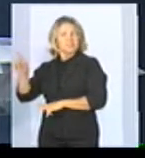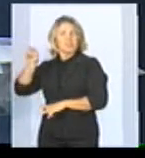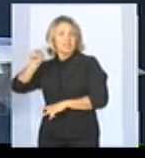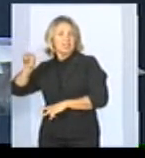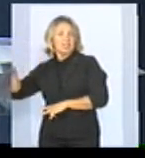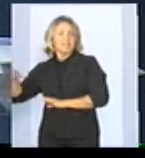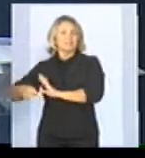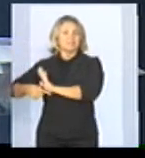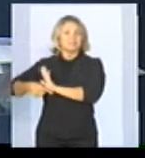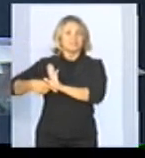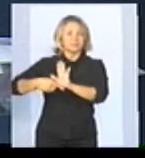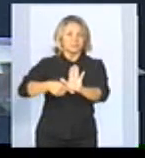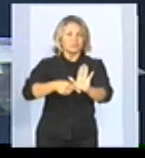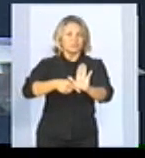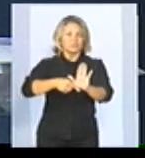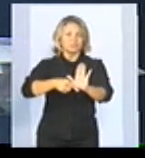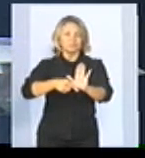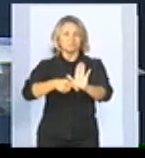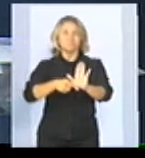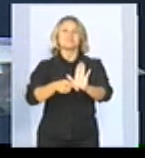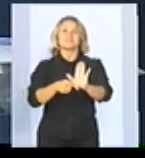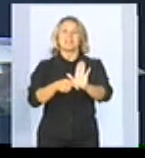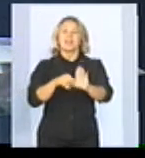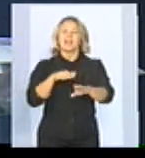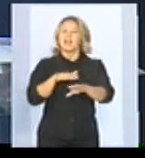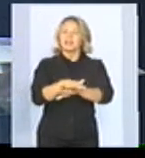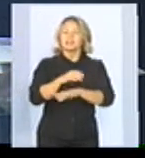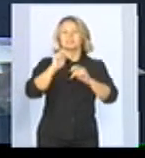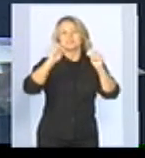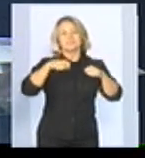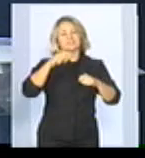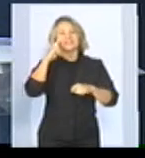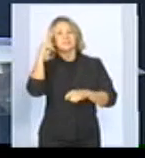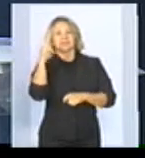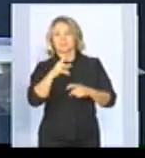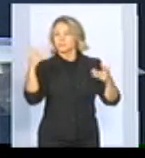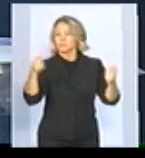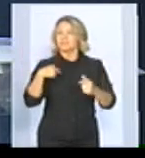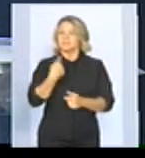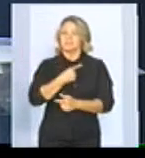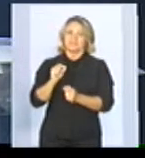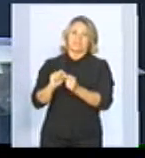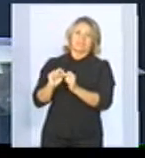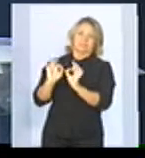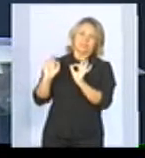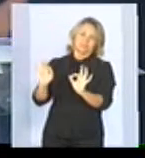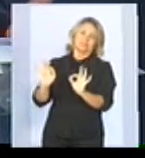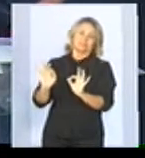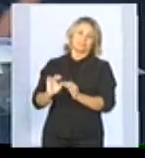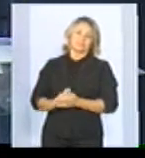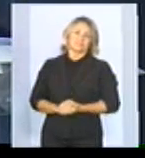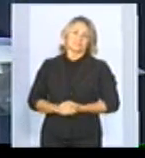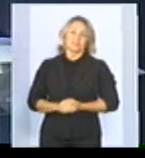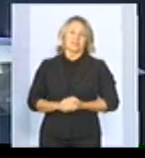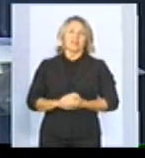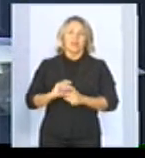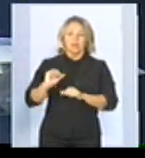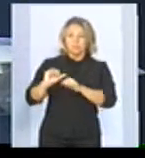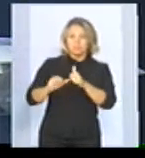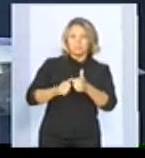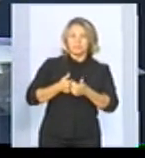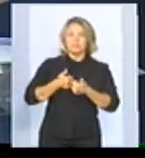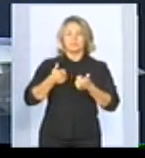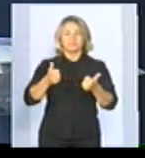que no final do dia deve ser objeto de tudo que a gente faz né ao ter o controle